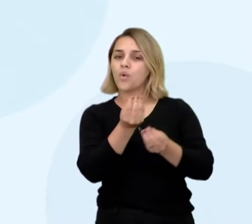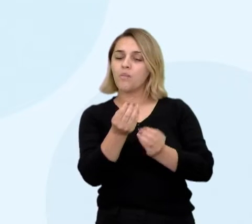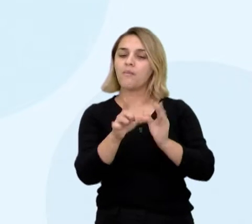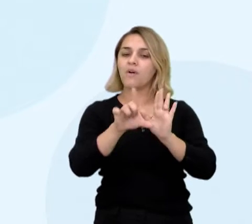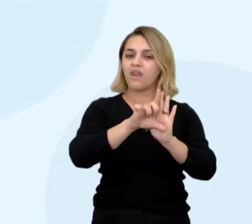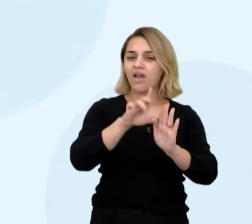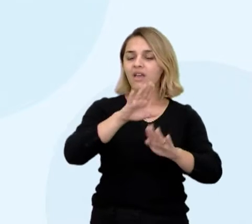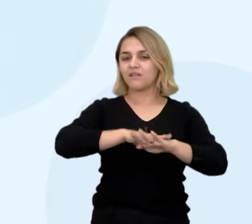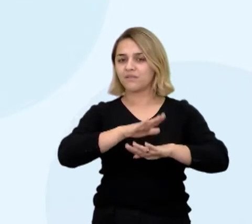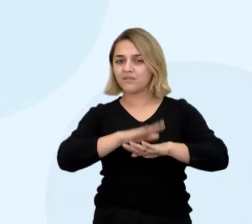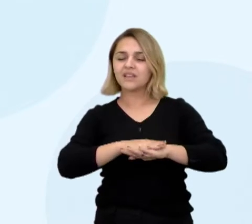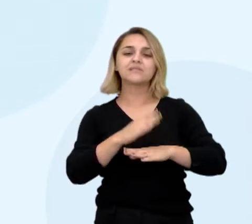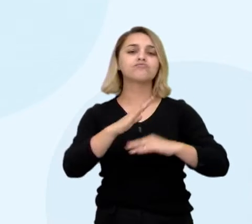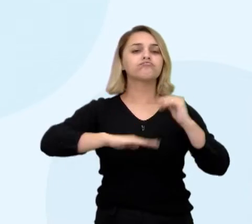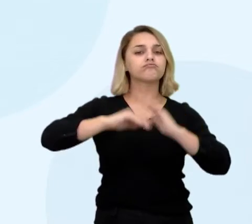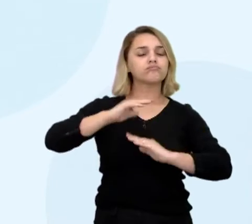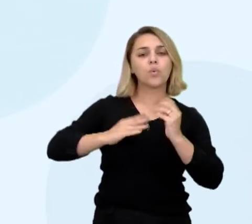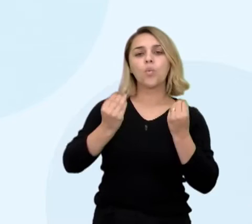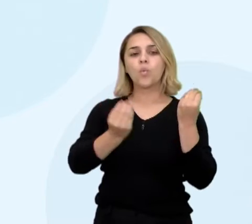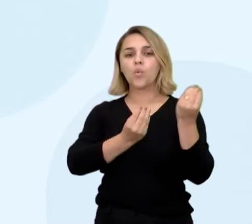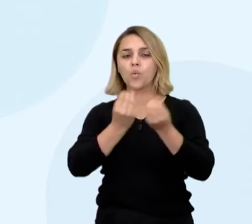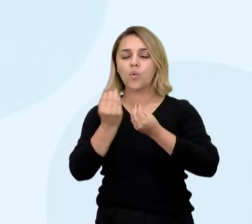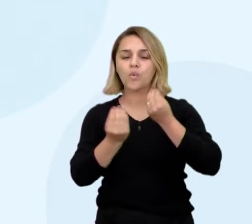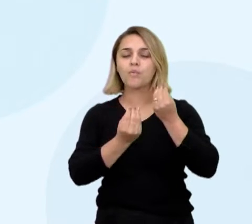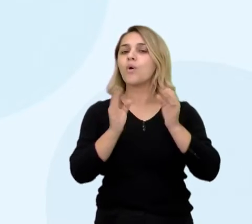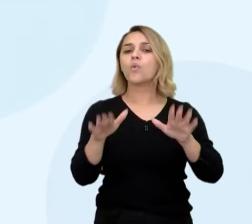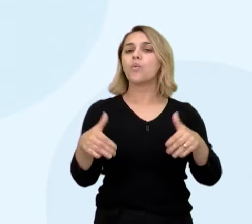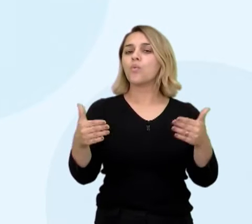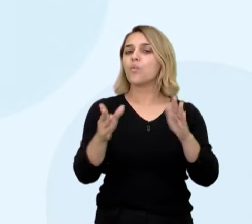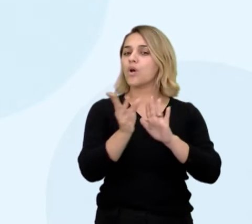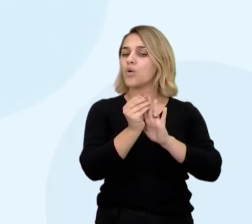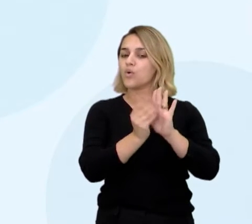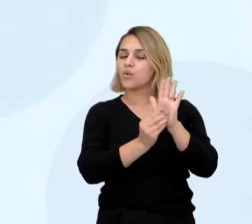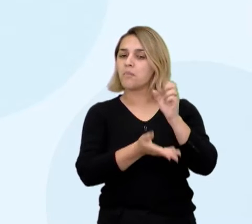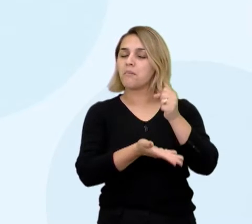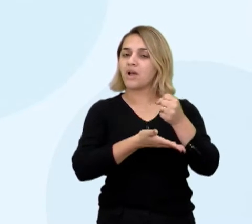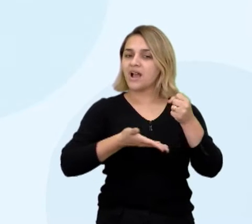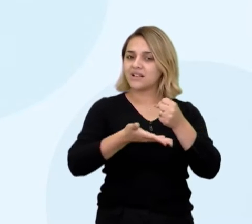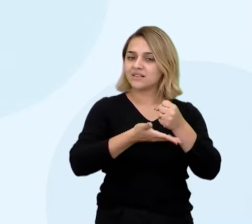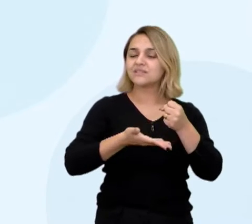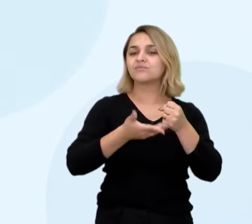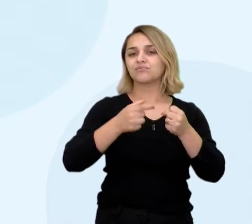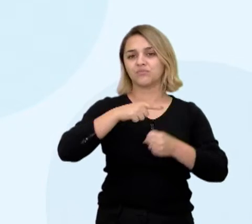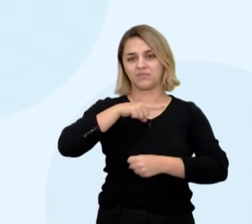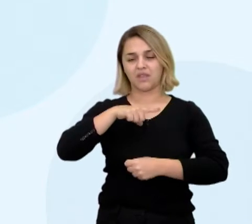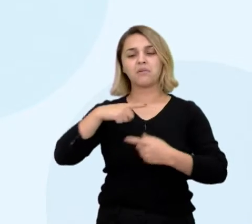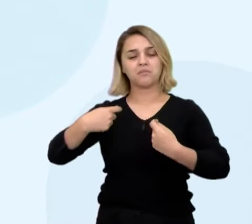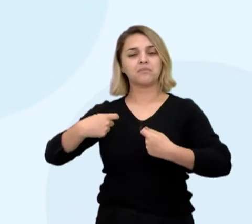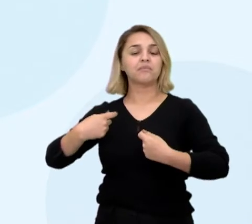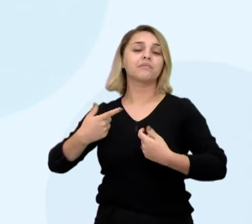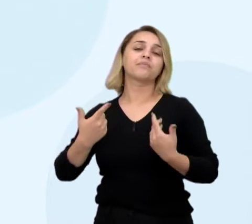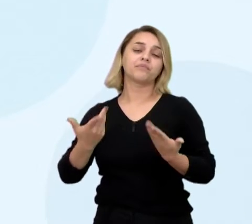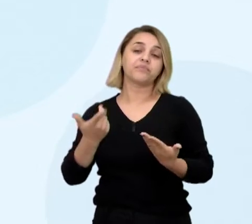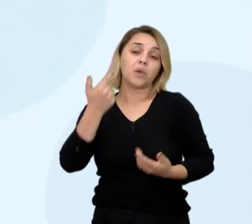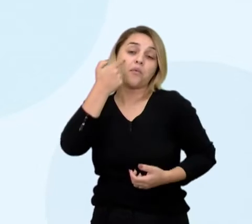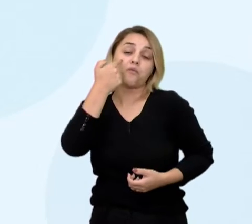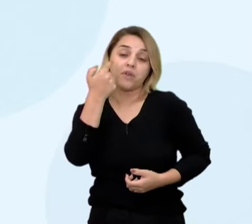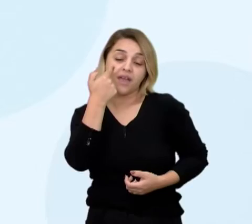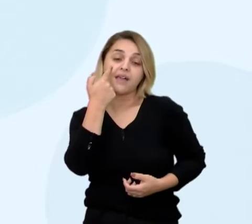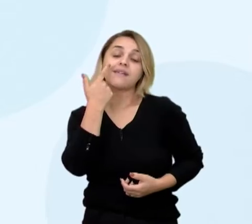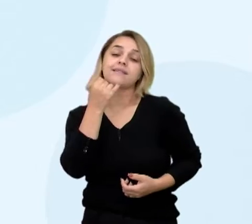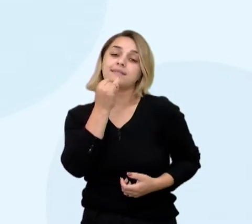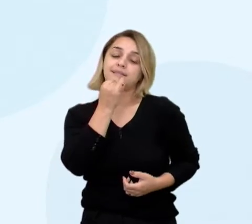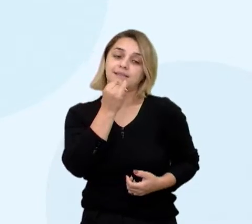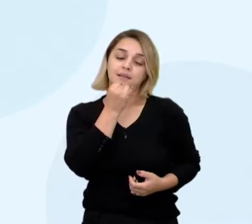pode fazê-las, que conteúdo mínimo elas precisam ter. Então, se a gente pegar como exemplo, vamos ver,